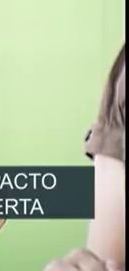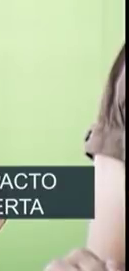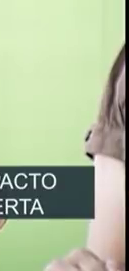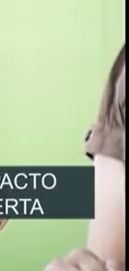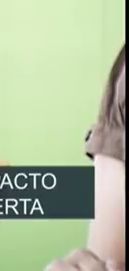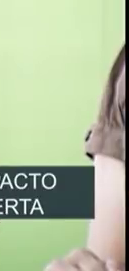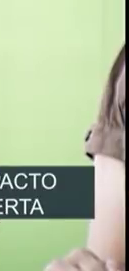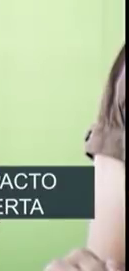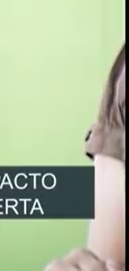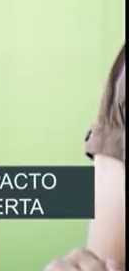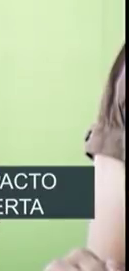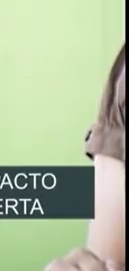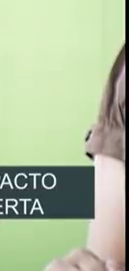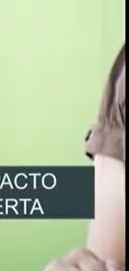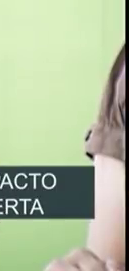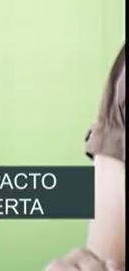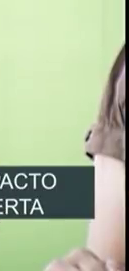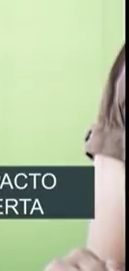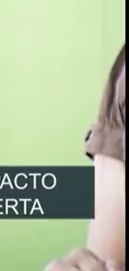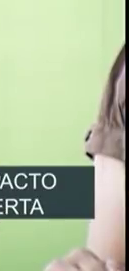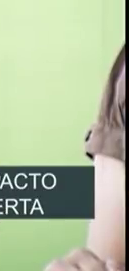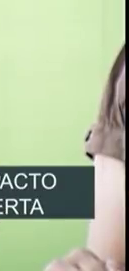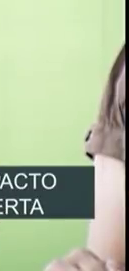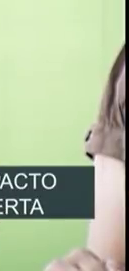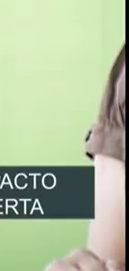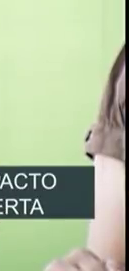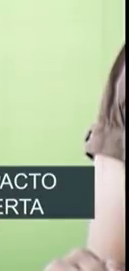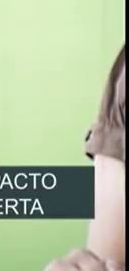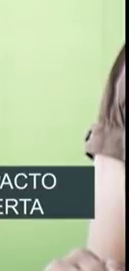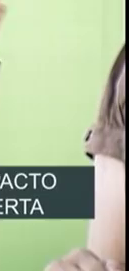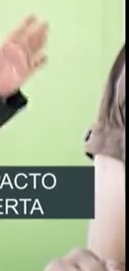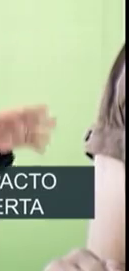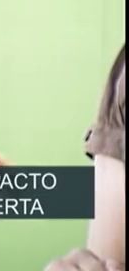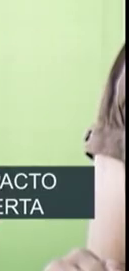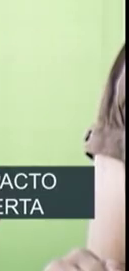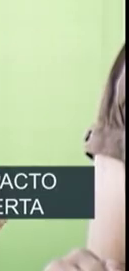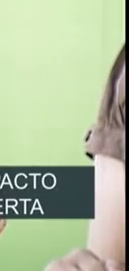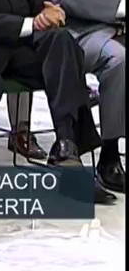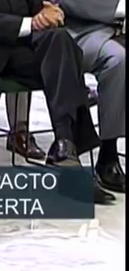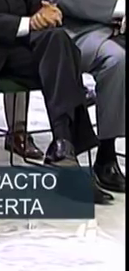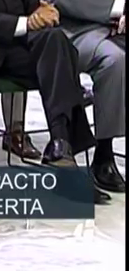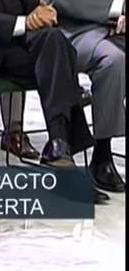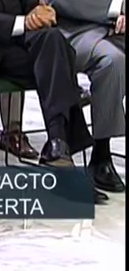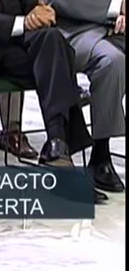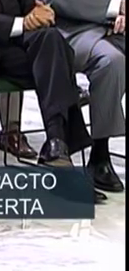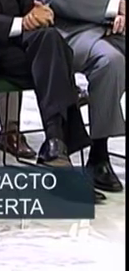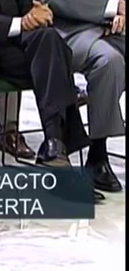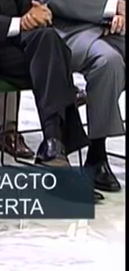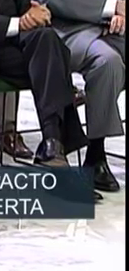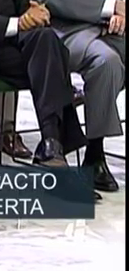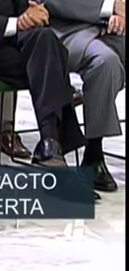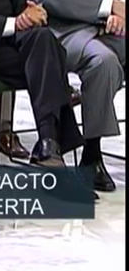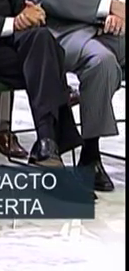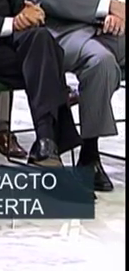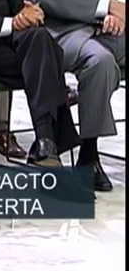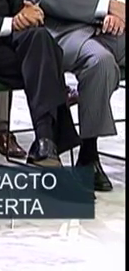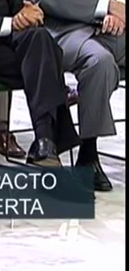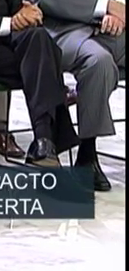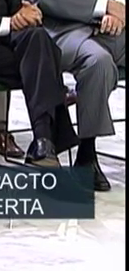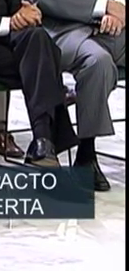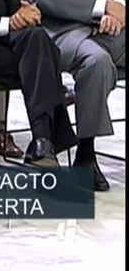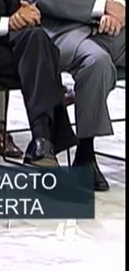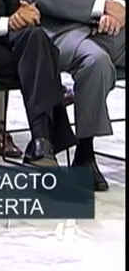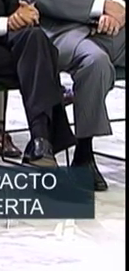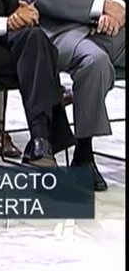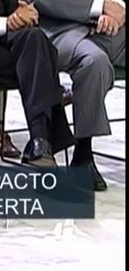lá na minha querida cidade de Sobral no segundo mandato de prefeito. E eu não vou ser longo na história, mas eu quero só dar um depoimento de